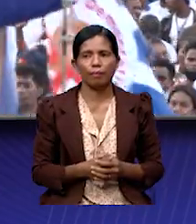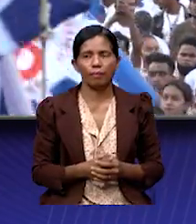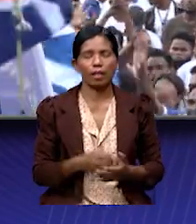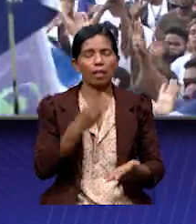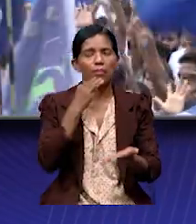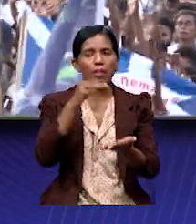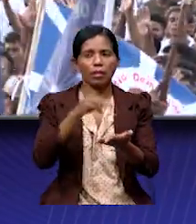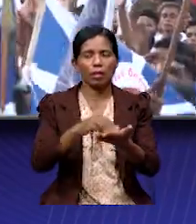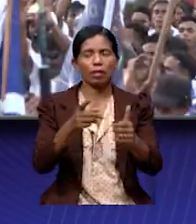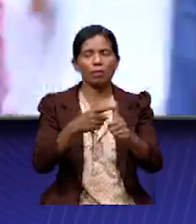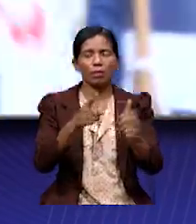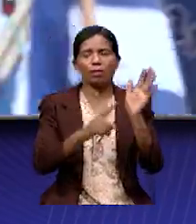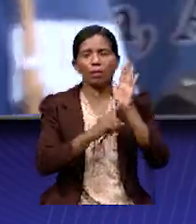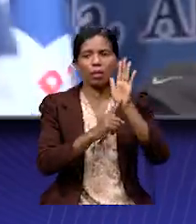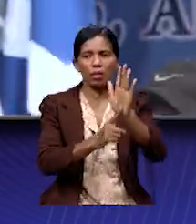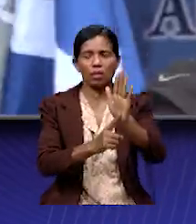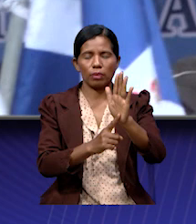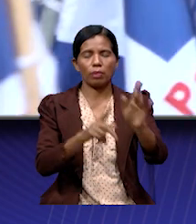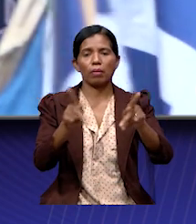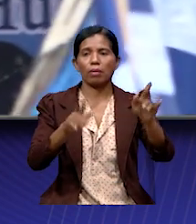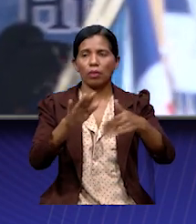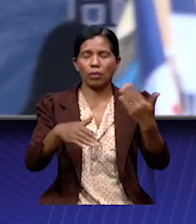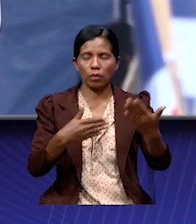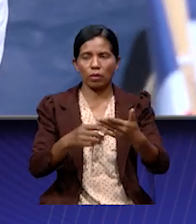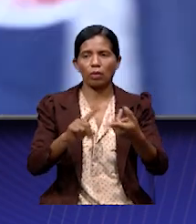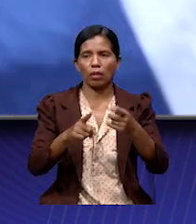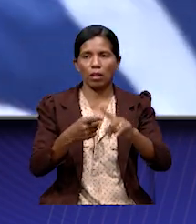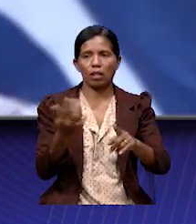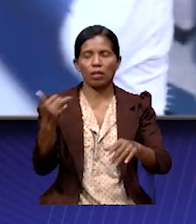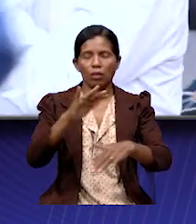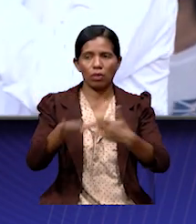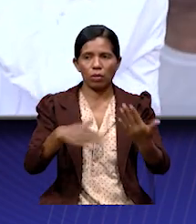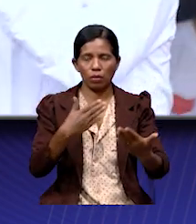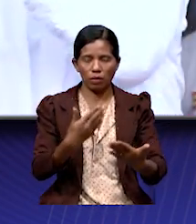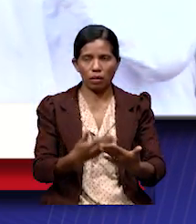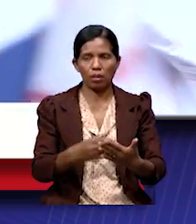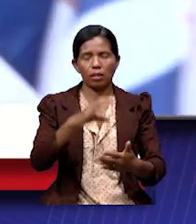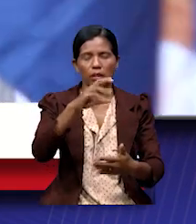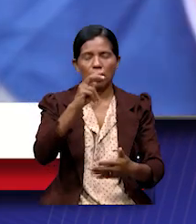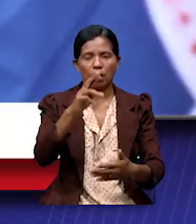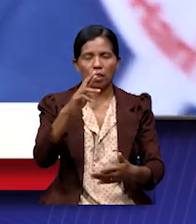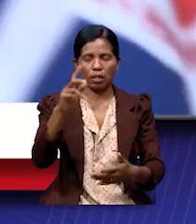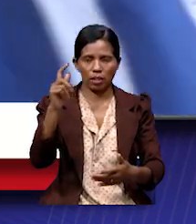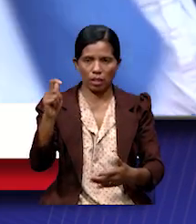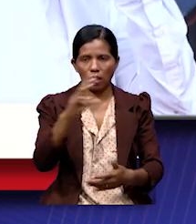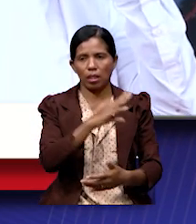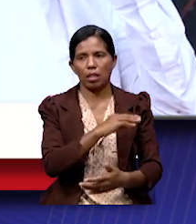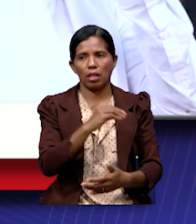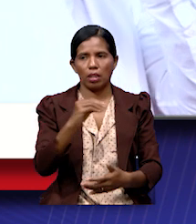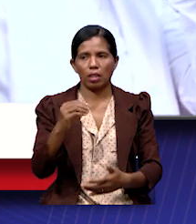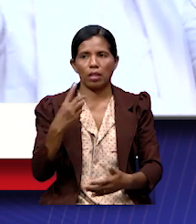primeiro, ato vai ter camarada Sira, vai ter companheiro Sira CNRT e vai